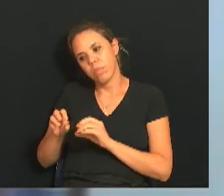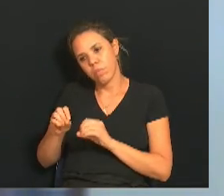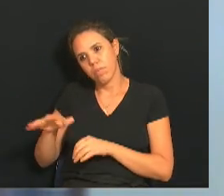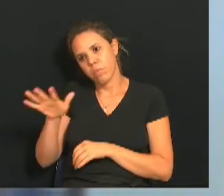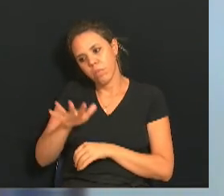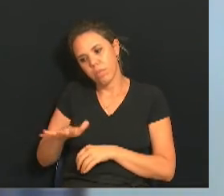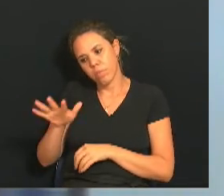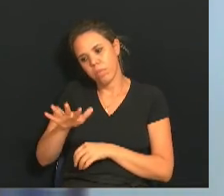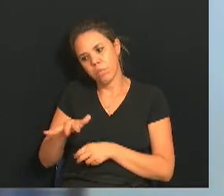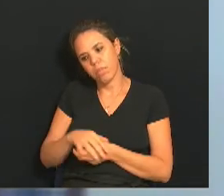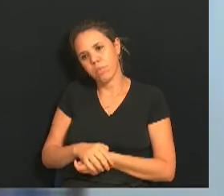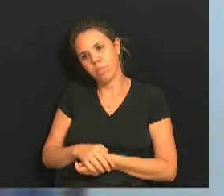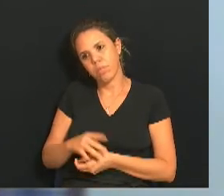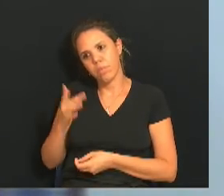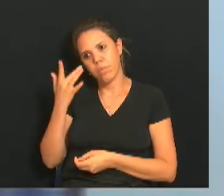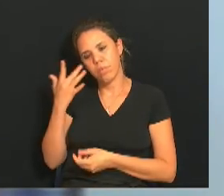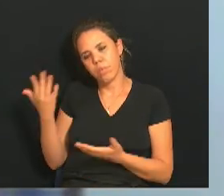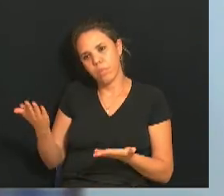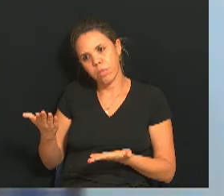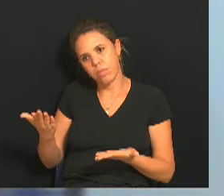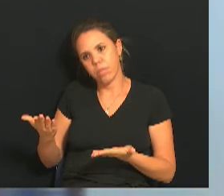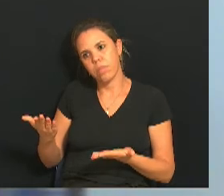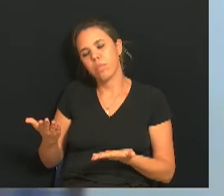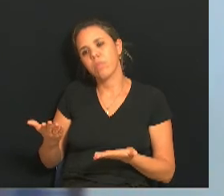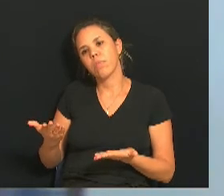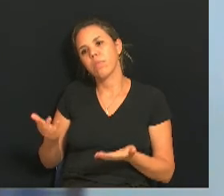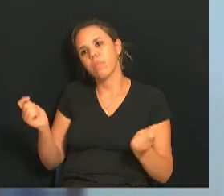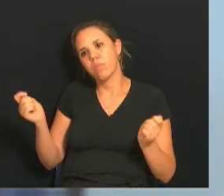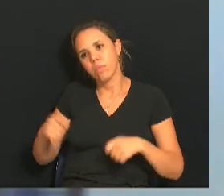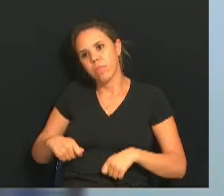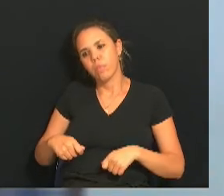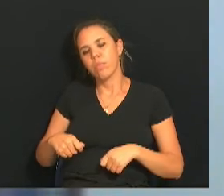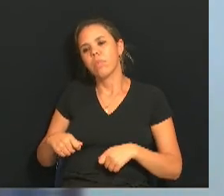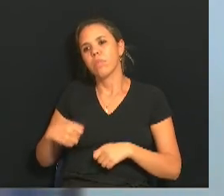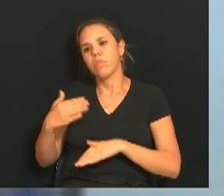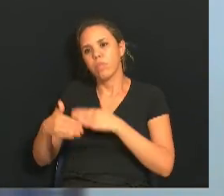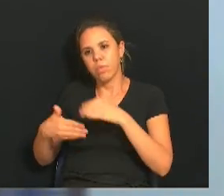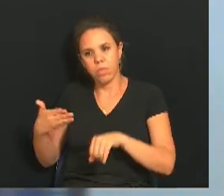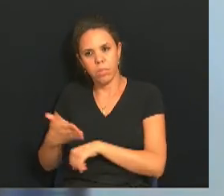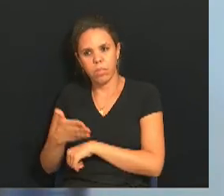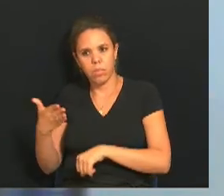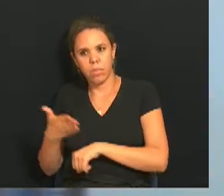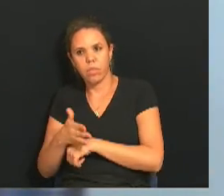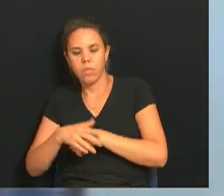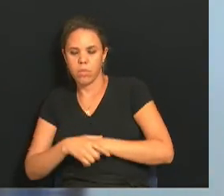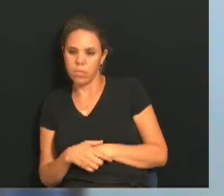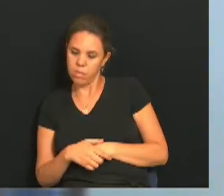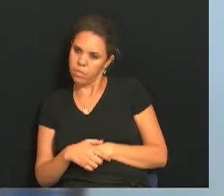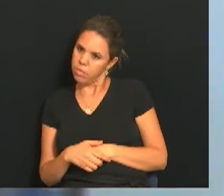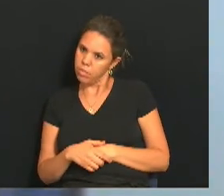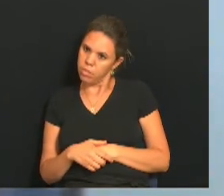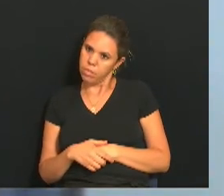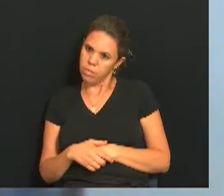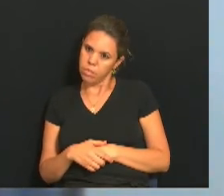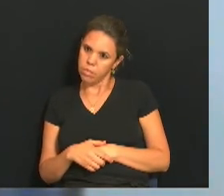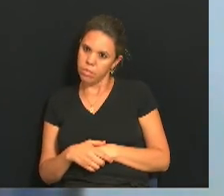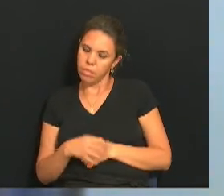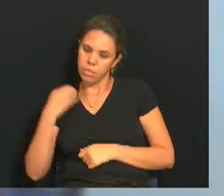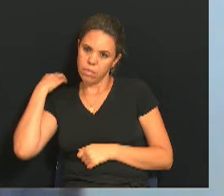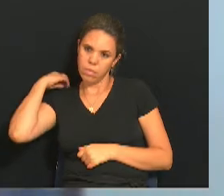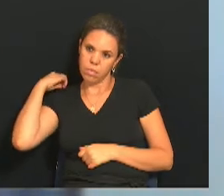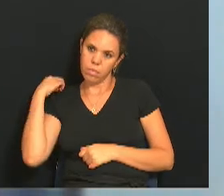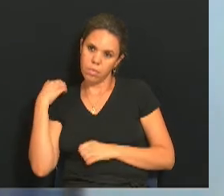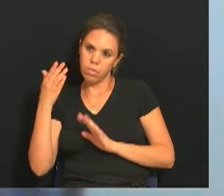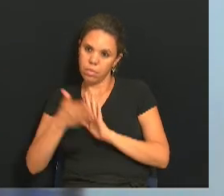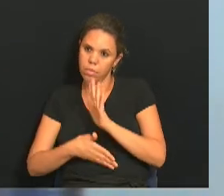mas acho que a lei hoje ela engessa a possibilidade de ampliação dessas participações. E uma prova disso